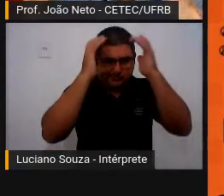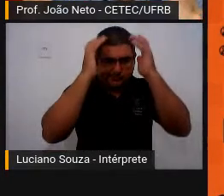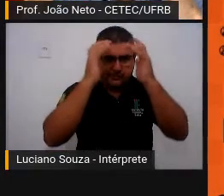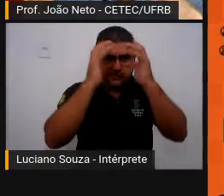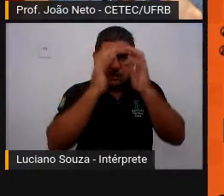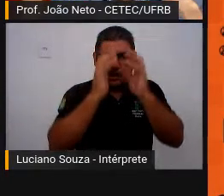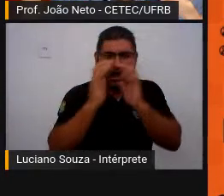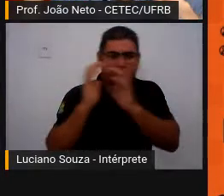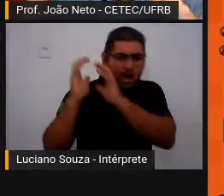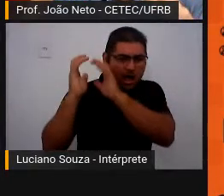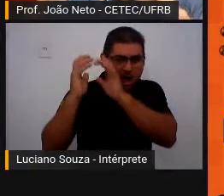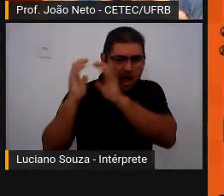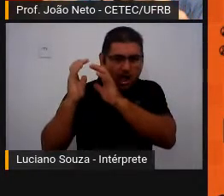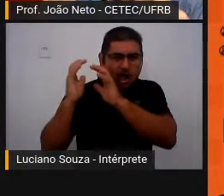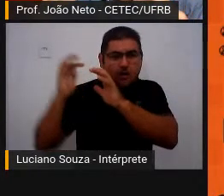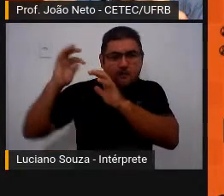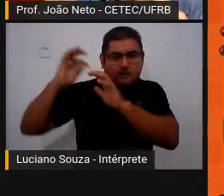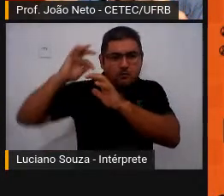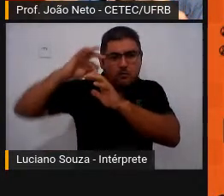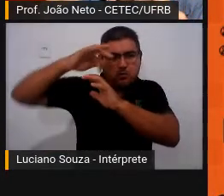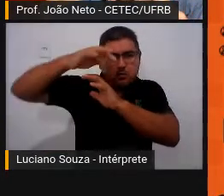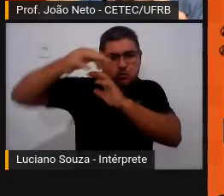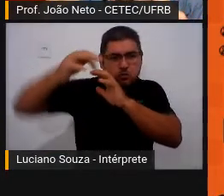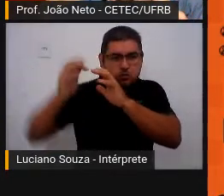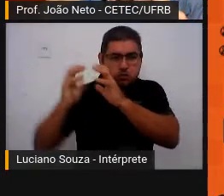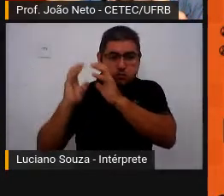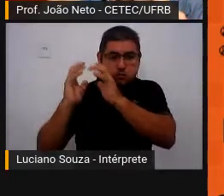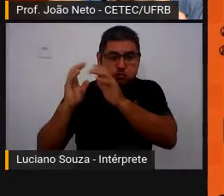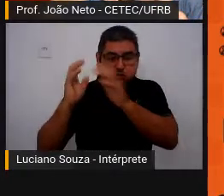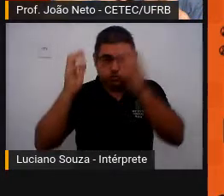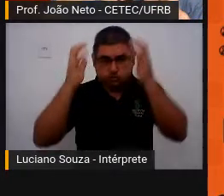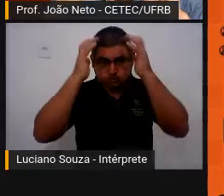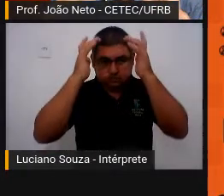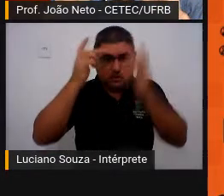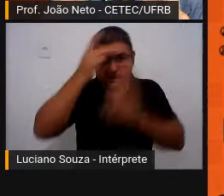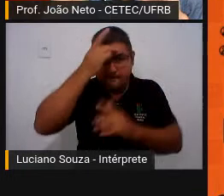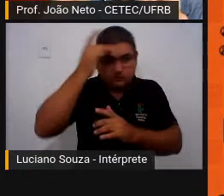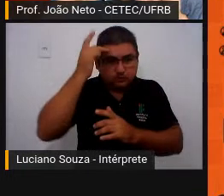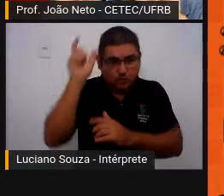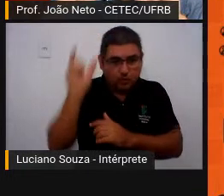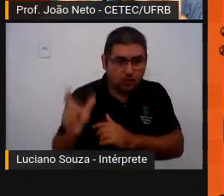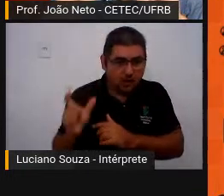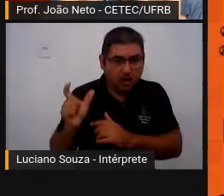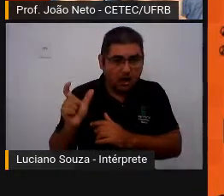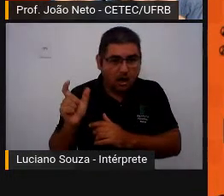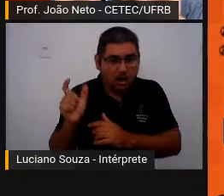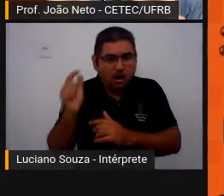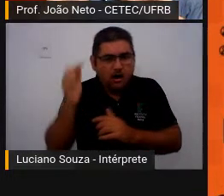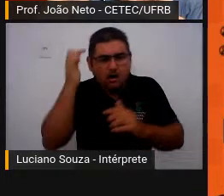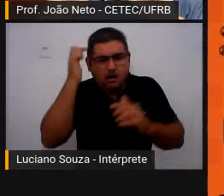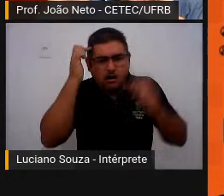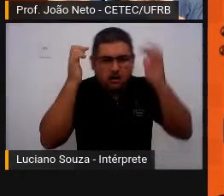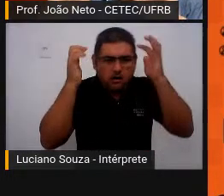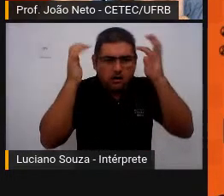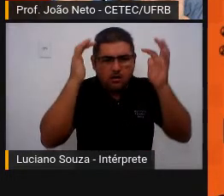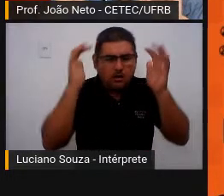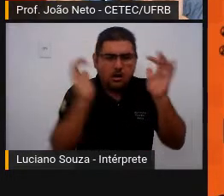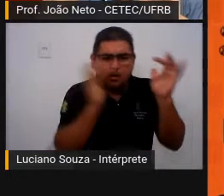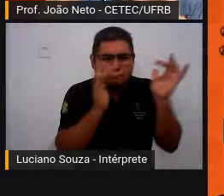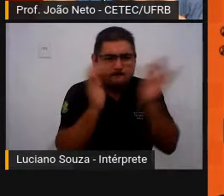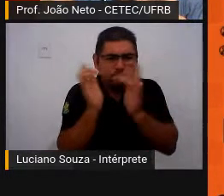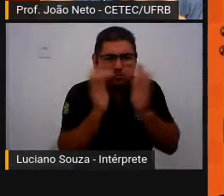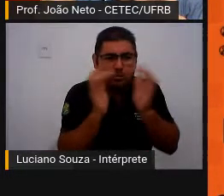que são a série de eletrodos que são instalados na no cérebro do indivíduo que consegue identificar alguns padrões